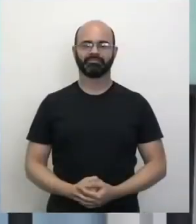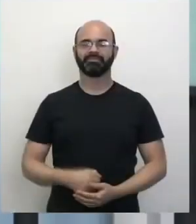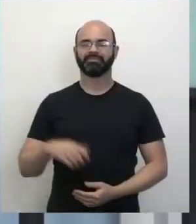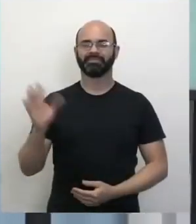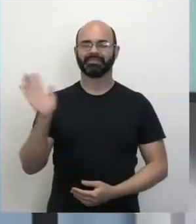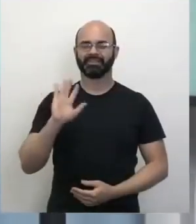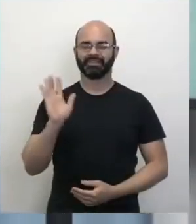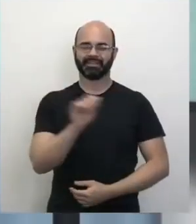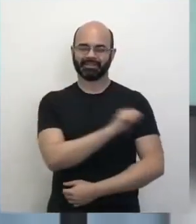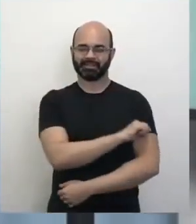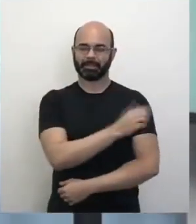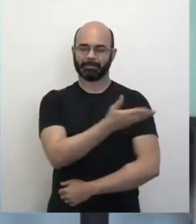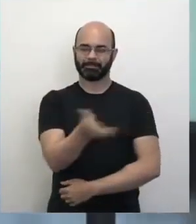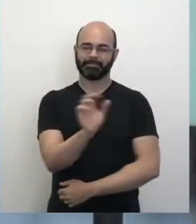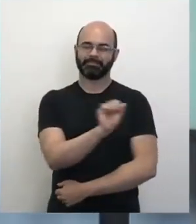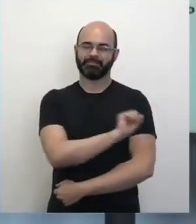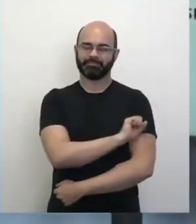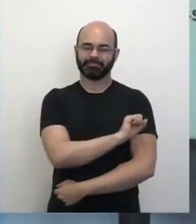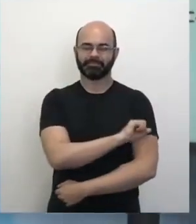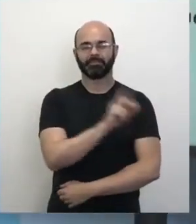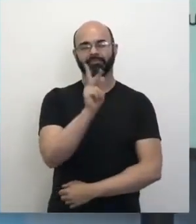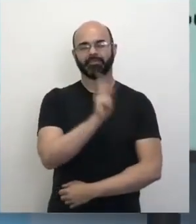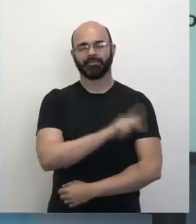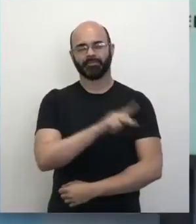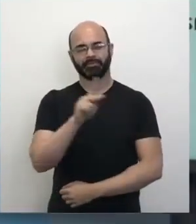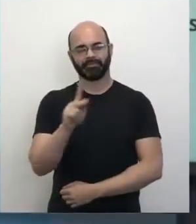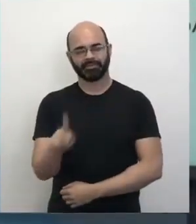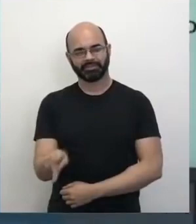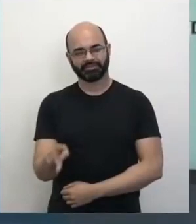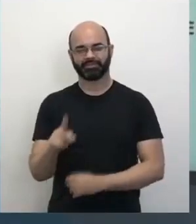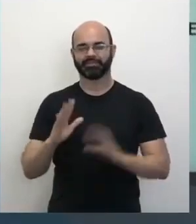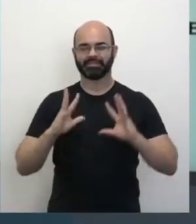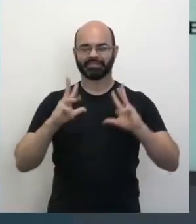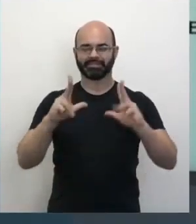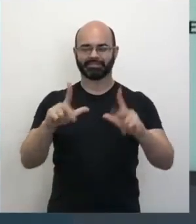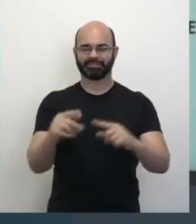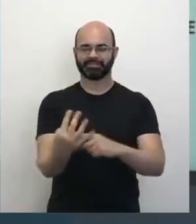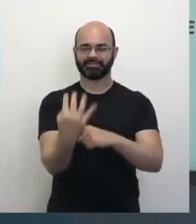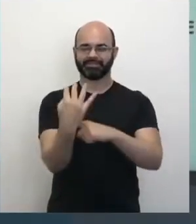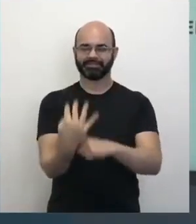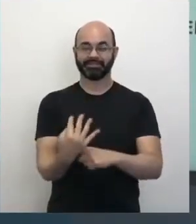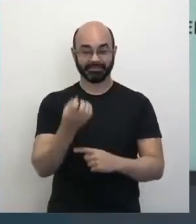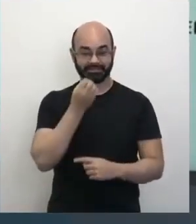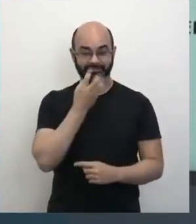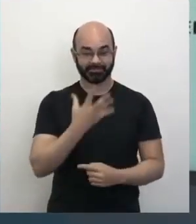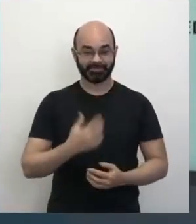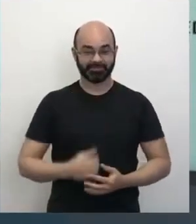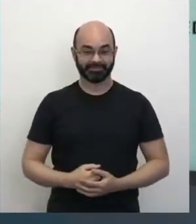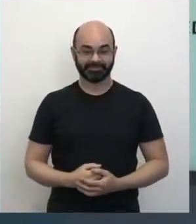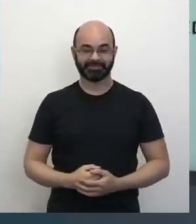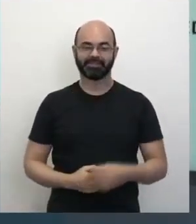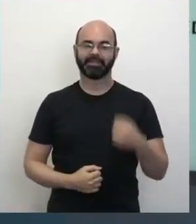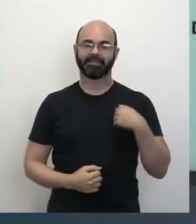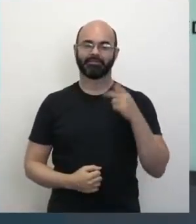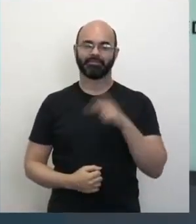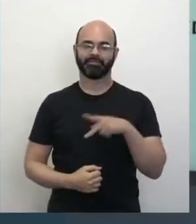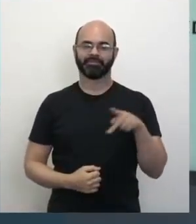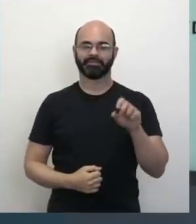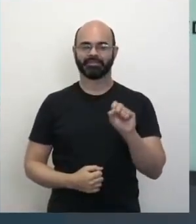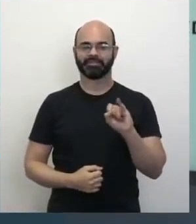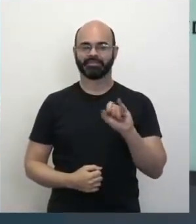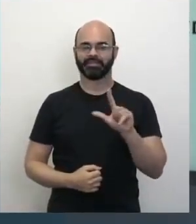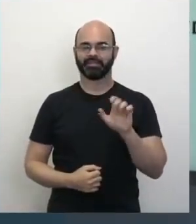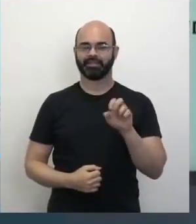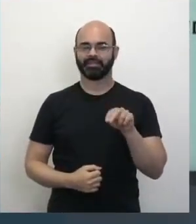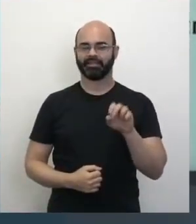Olá, estudante do oitavo ano, professores, professoras e todos que nos acompanham. Tudo bem com vocês? Eu sou a professora Silene